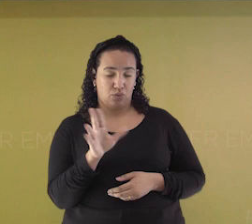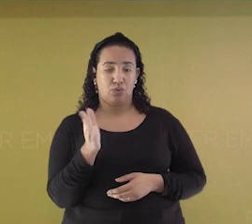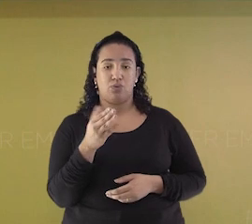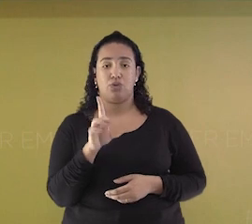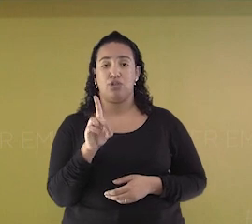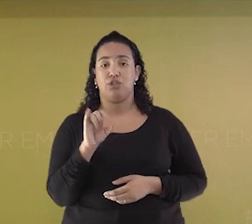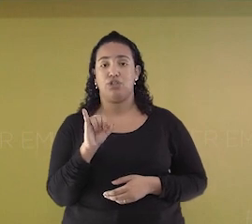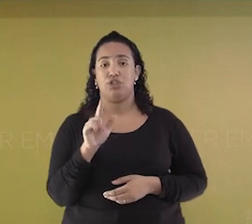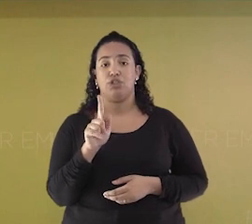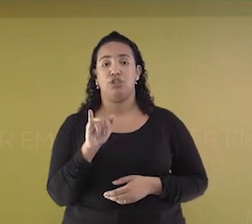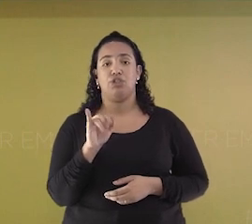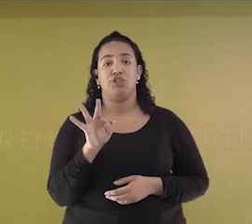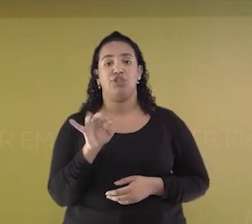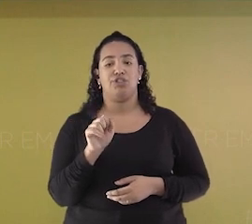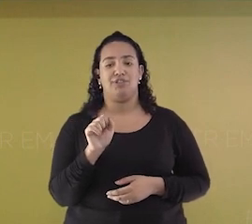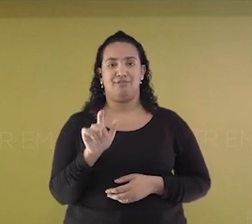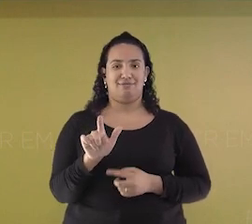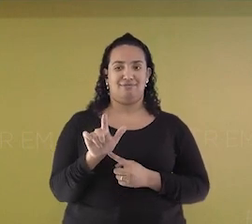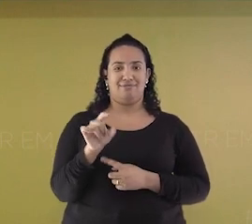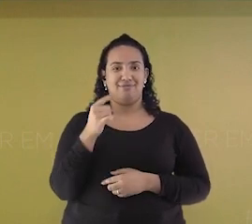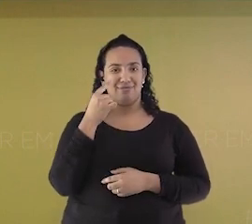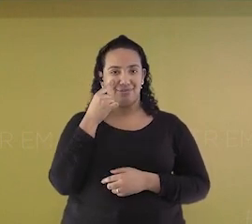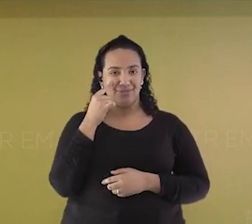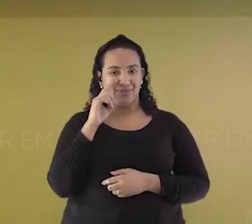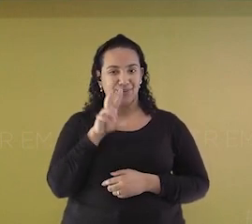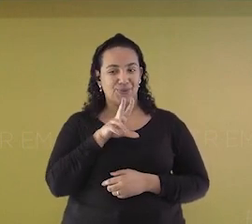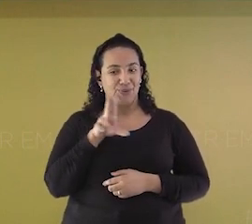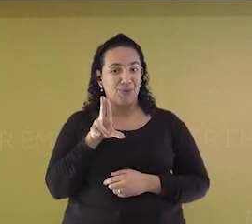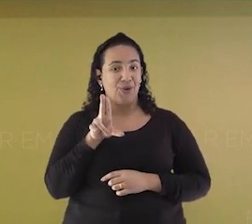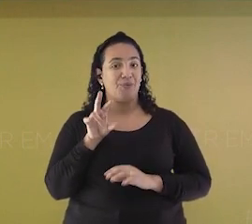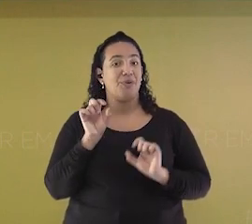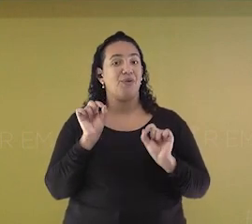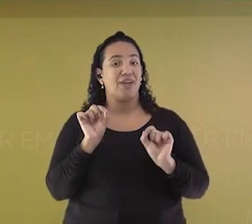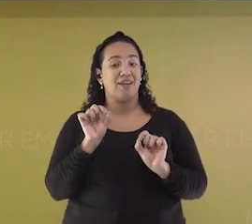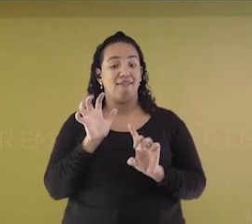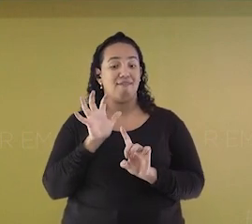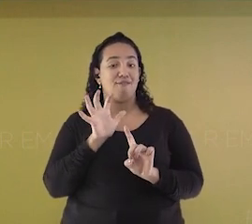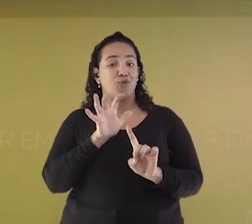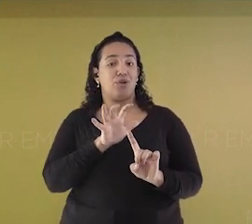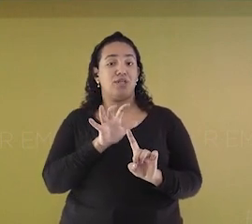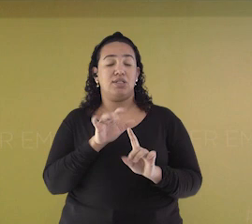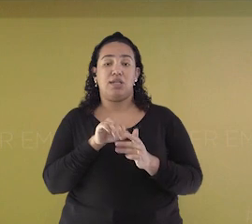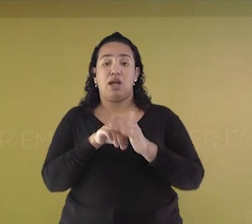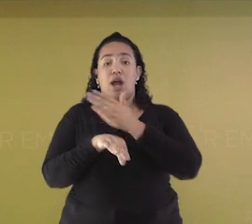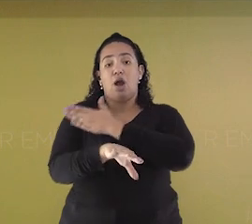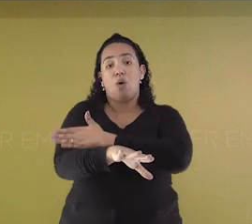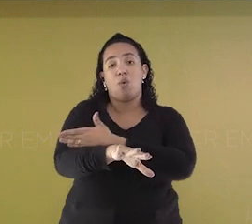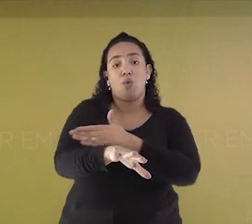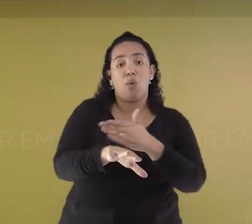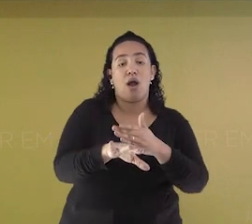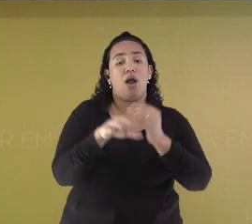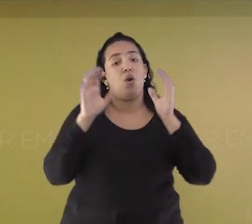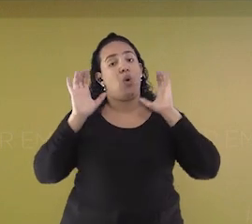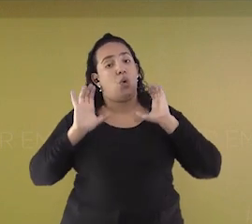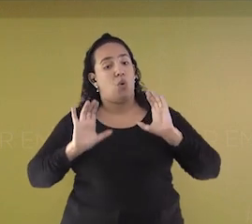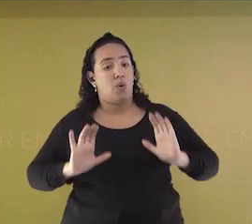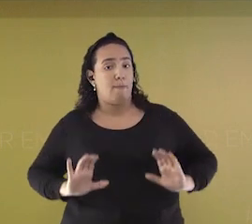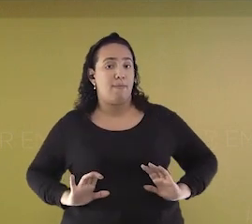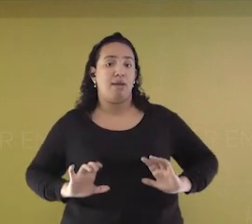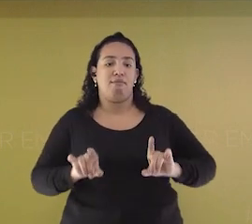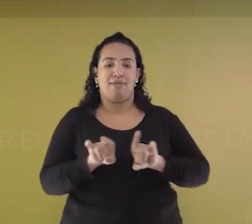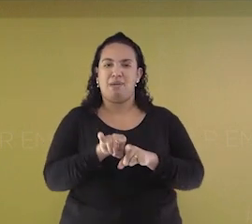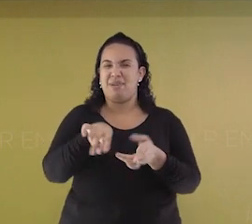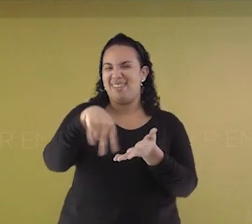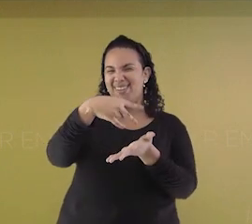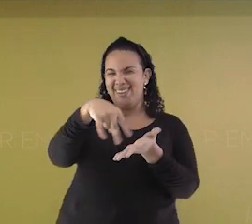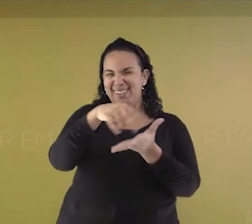poderia ser mais apropriado. Eles influenciam hábitos, comportamentos, uso de produtos e até